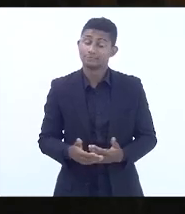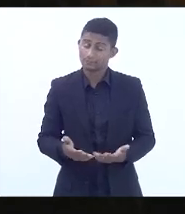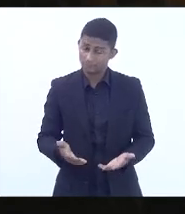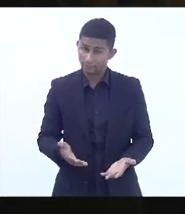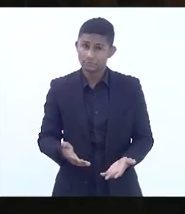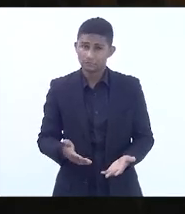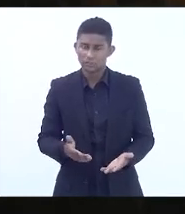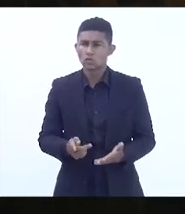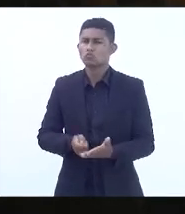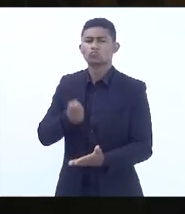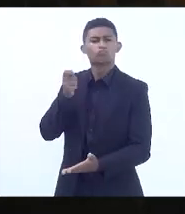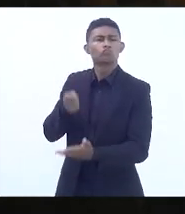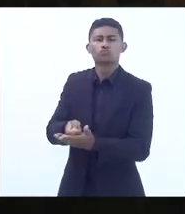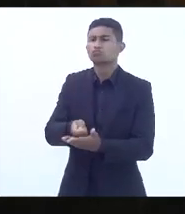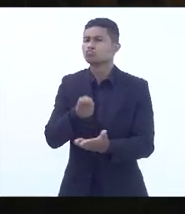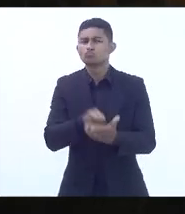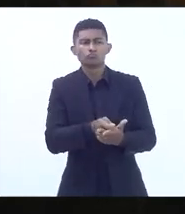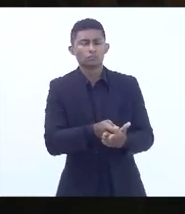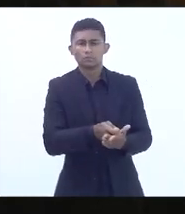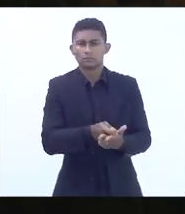quer se aplicar nesse país.